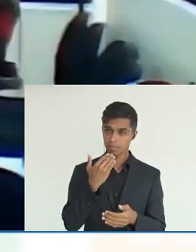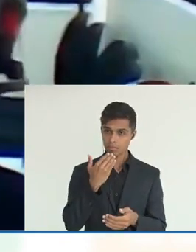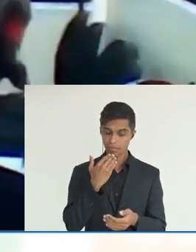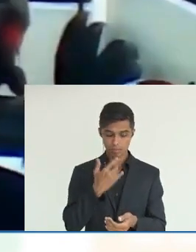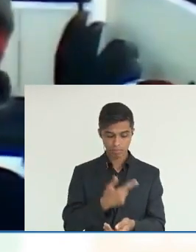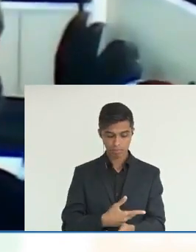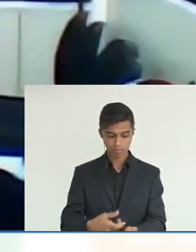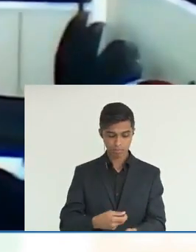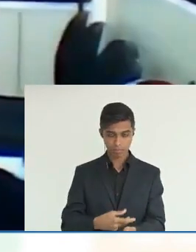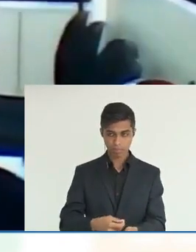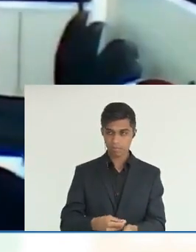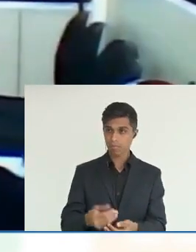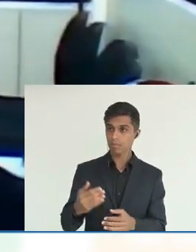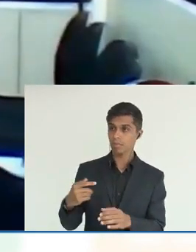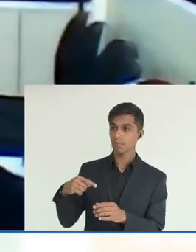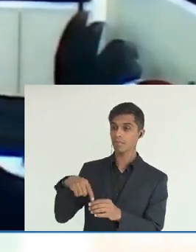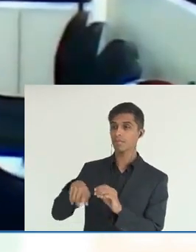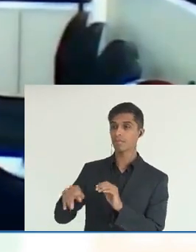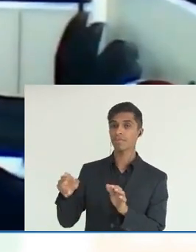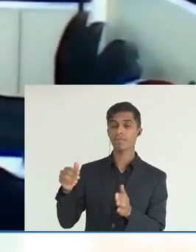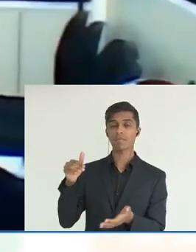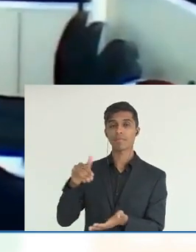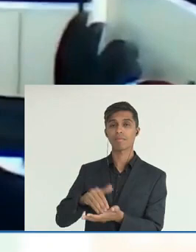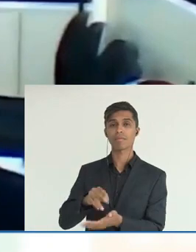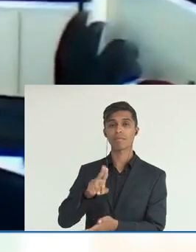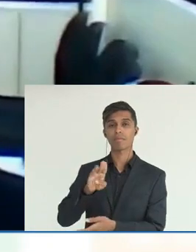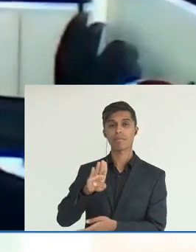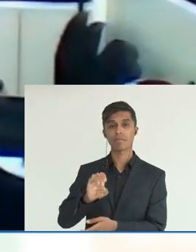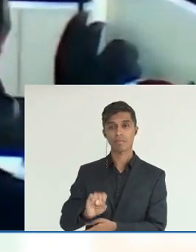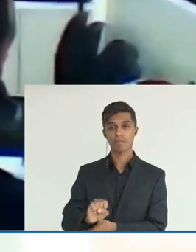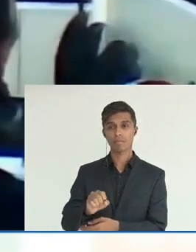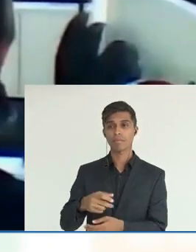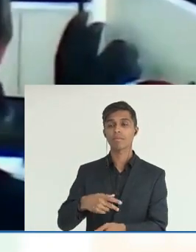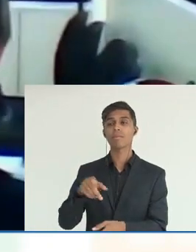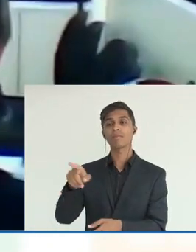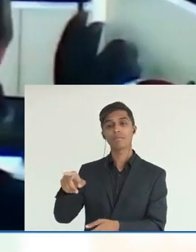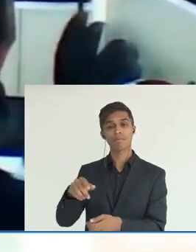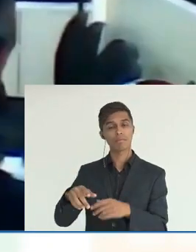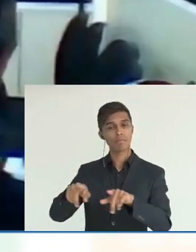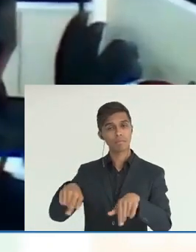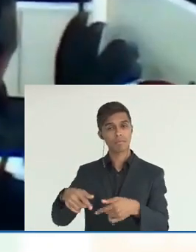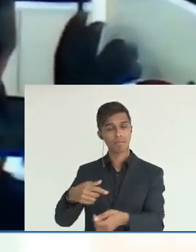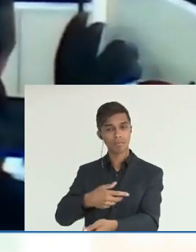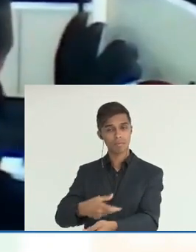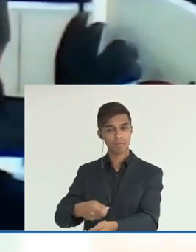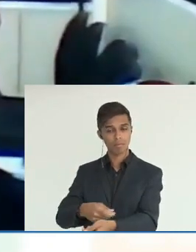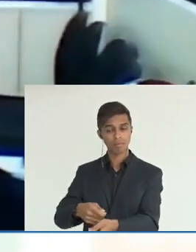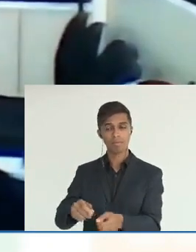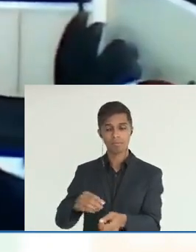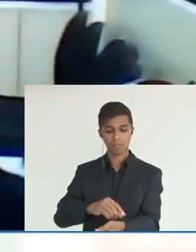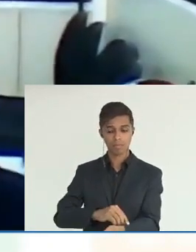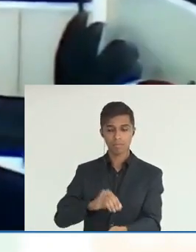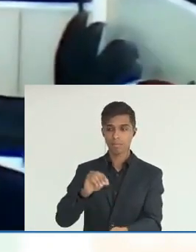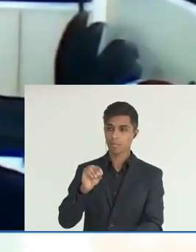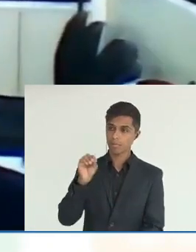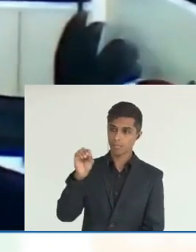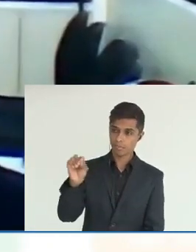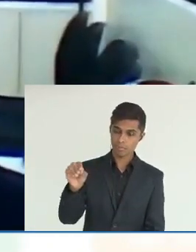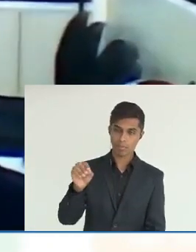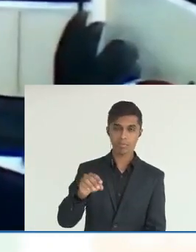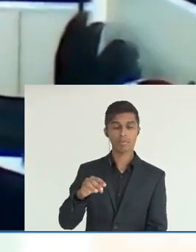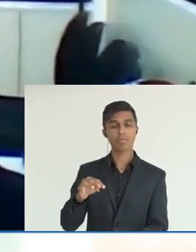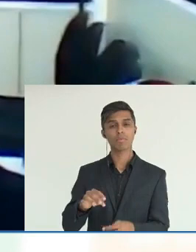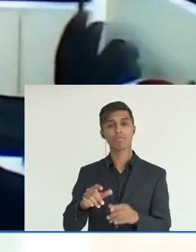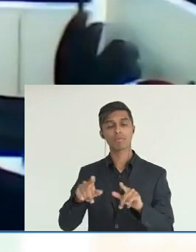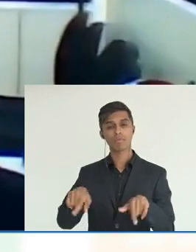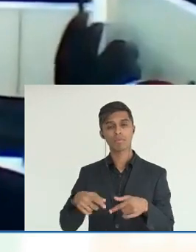se dirigir à UBS, né, para coletar a amostra, e essa amostra vai ser encaminhada para o laboratório de toxicologia,